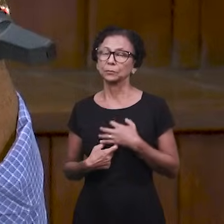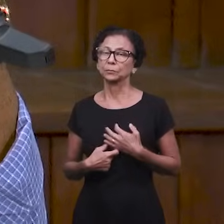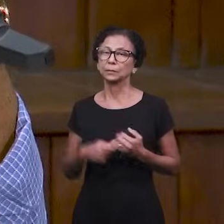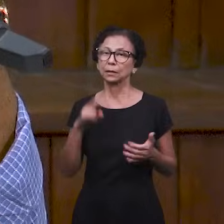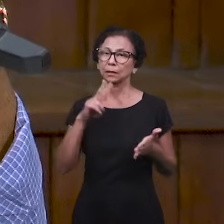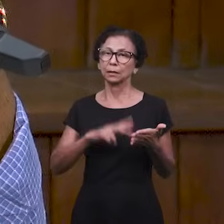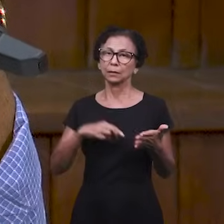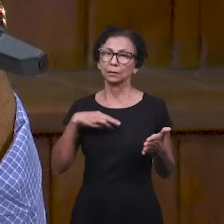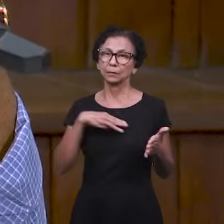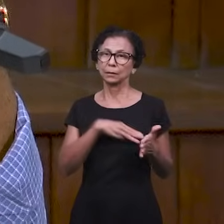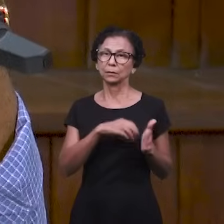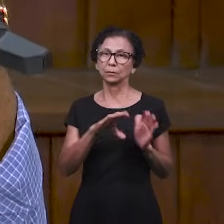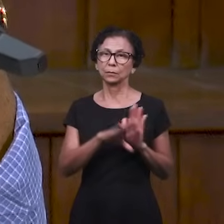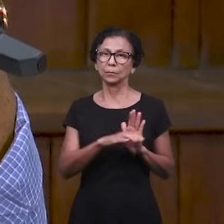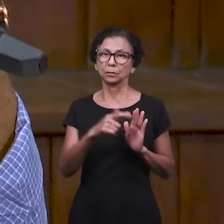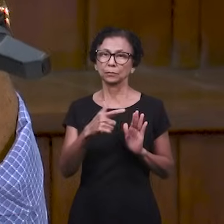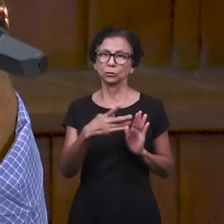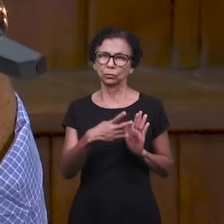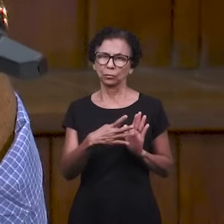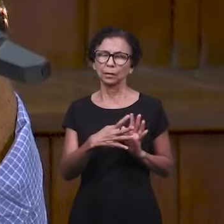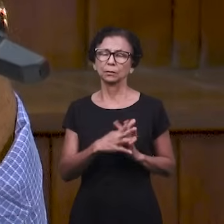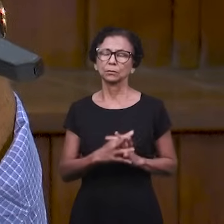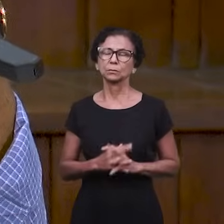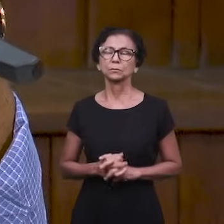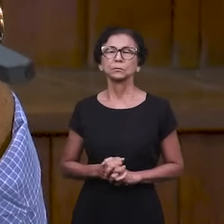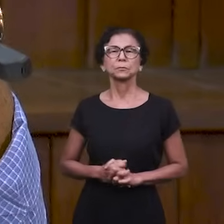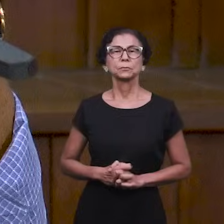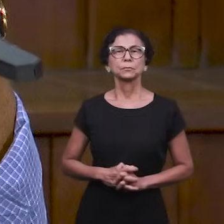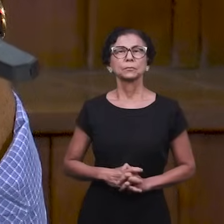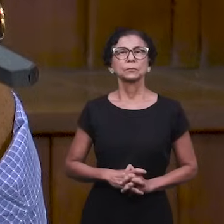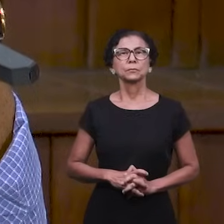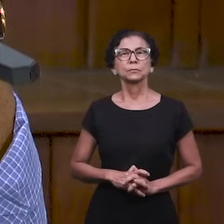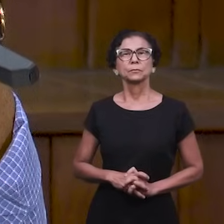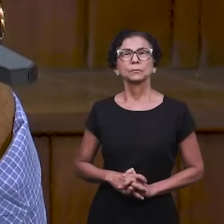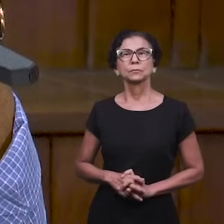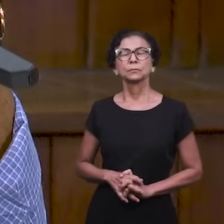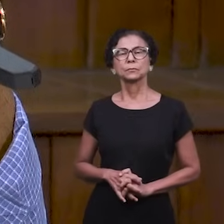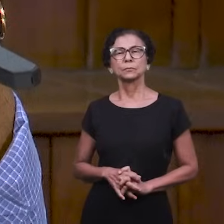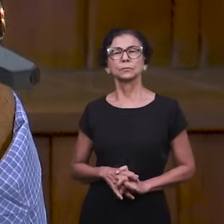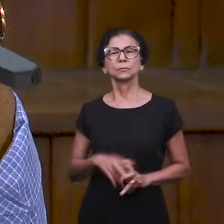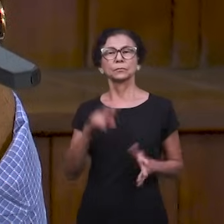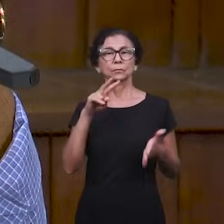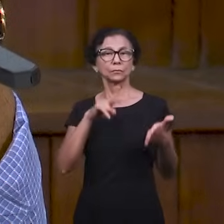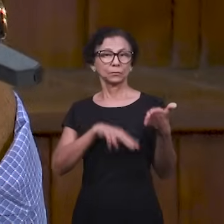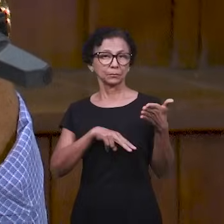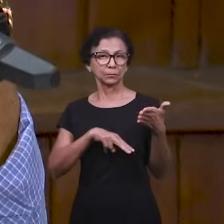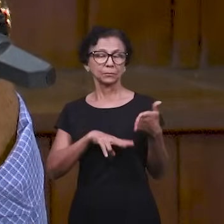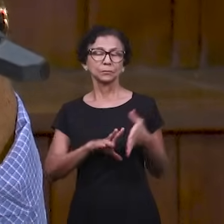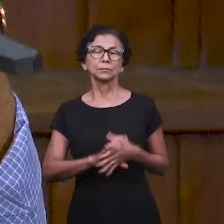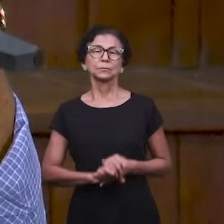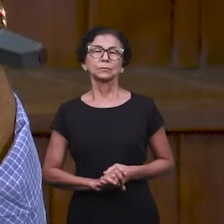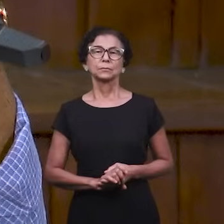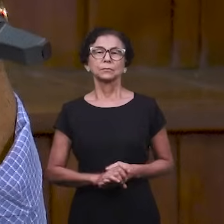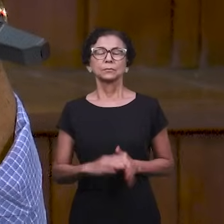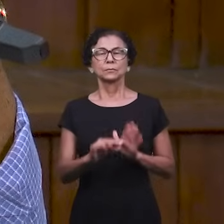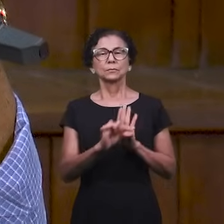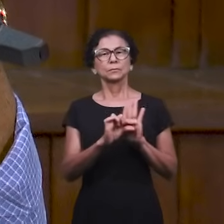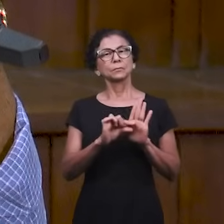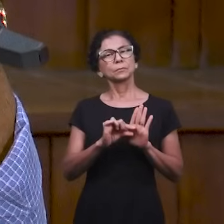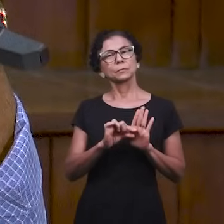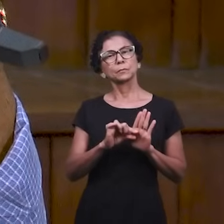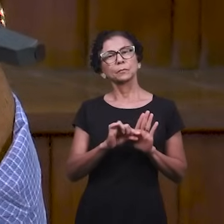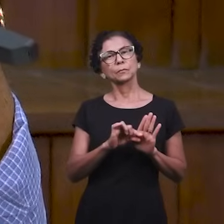24, acho que o Antônio Carlos falou, é importante, quando você pega Mateus 24, a partir do